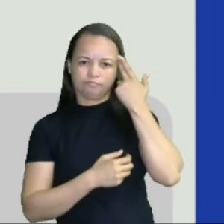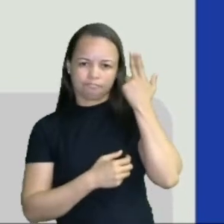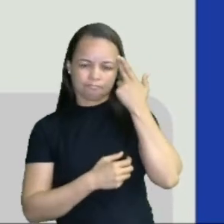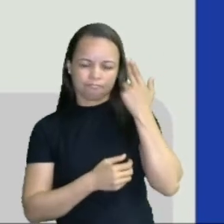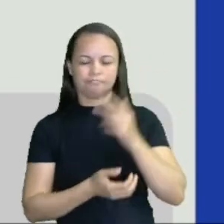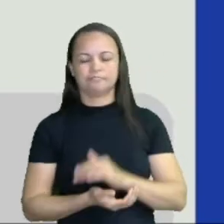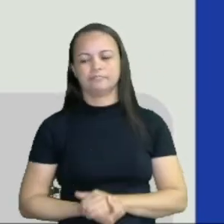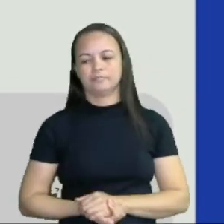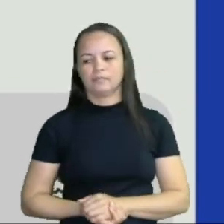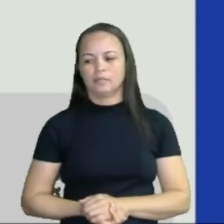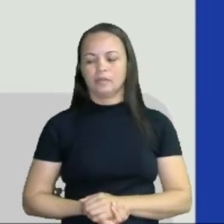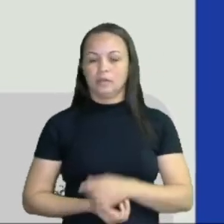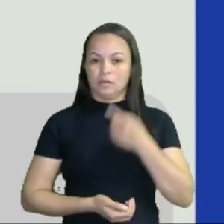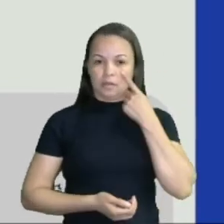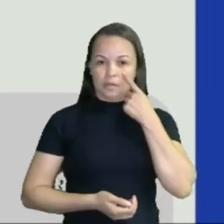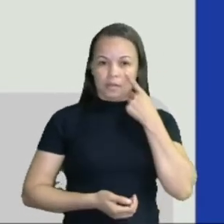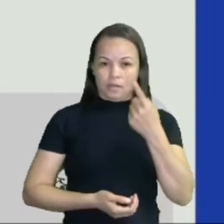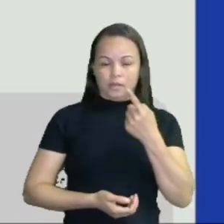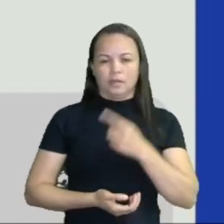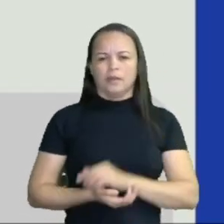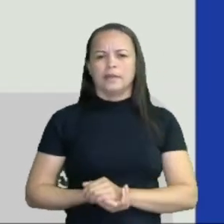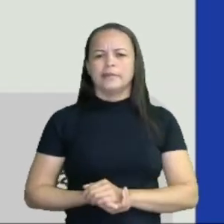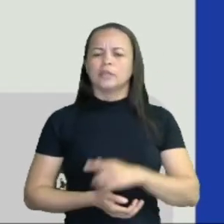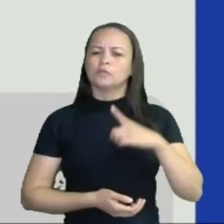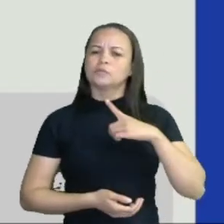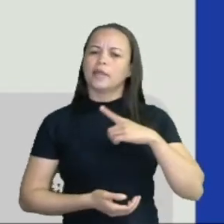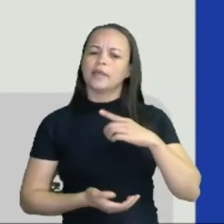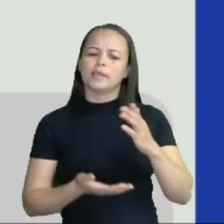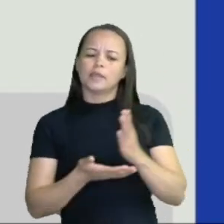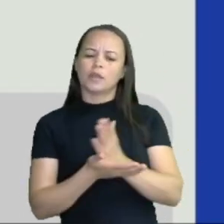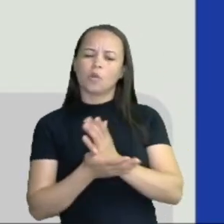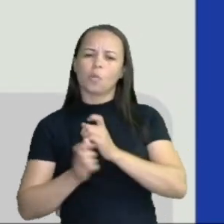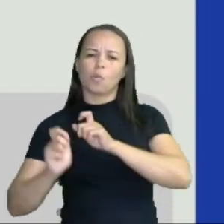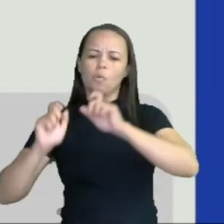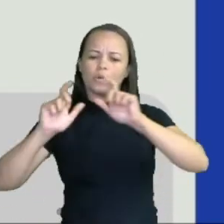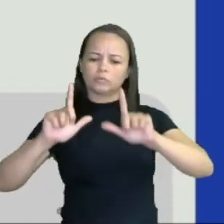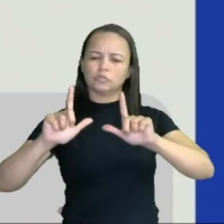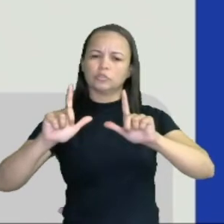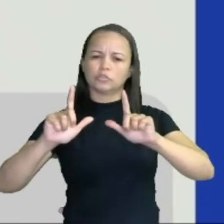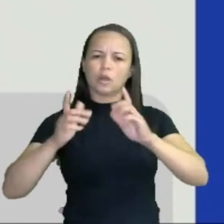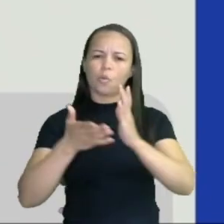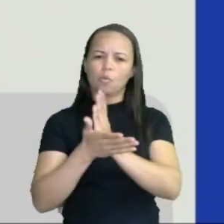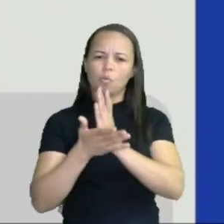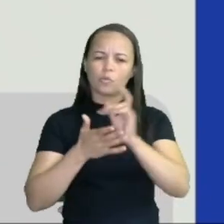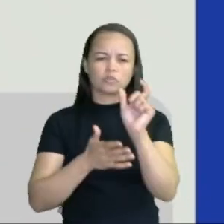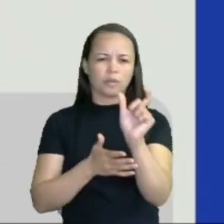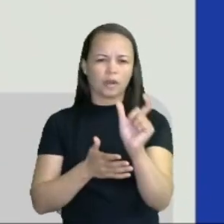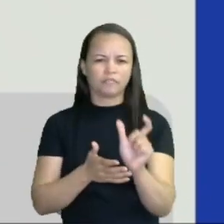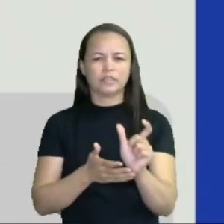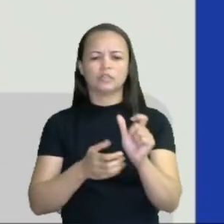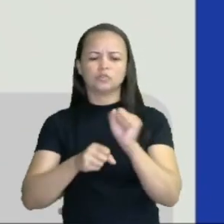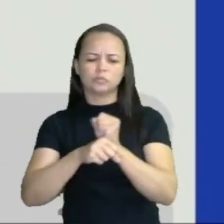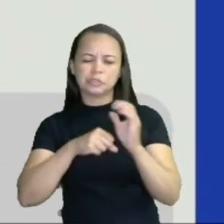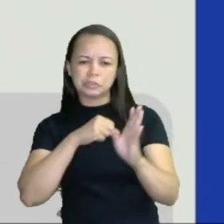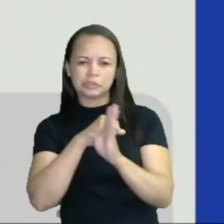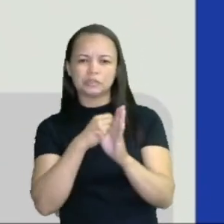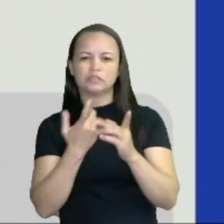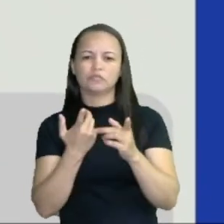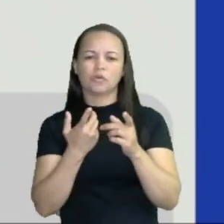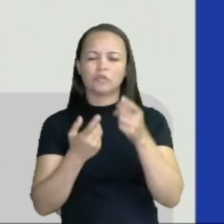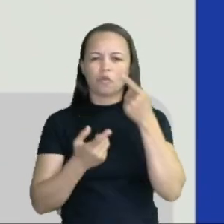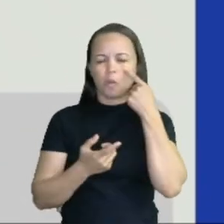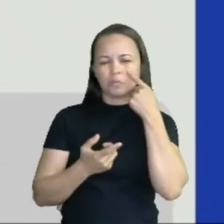Vamos ver aqui agora. Então, eu coloquei ali algumas palavrinhas, alguns substantivos, e nós vamos observar se eles